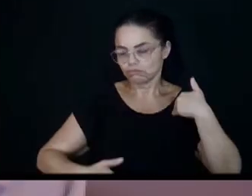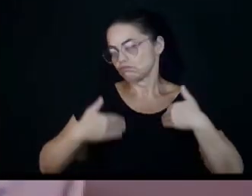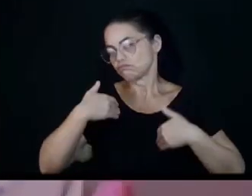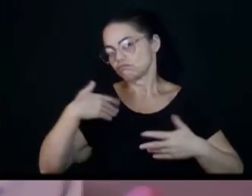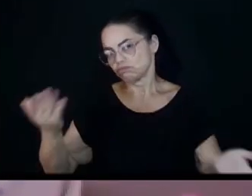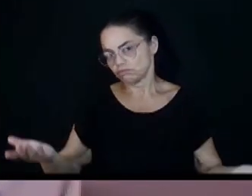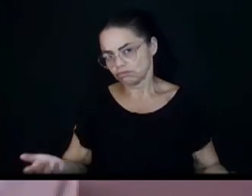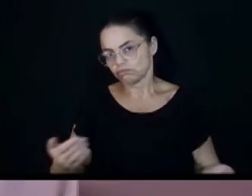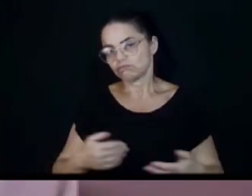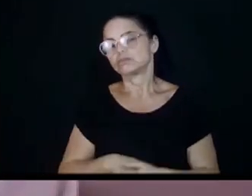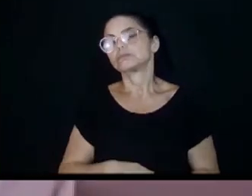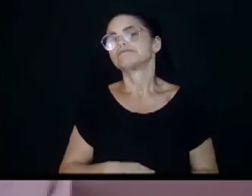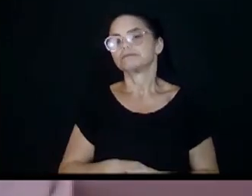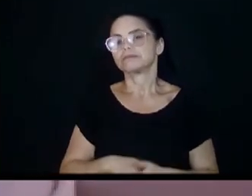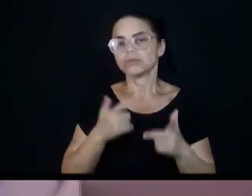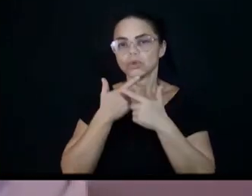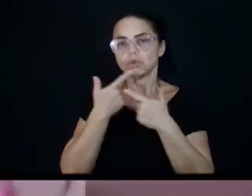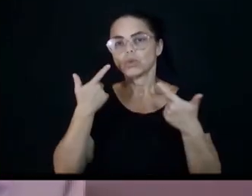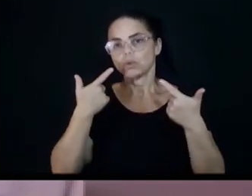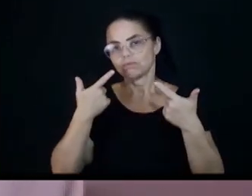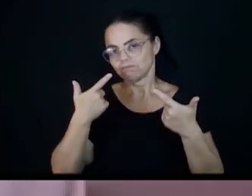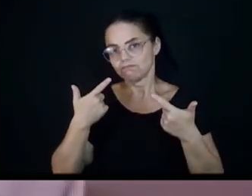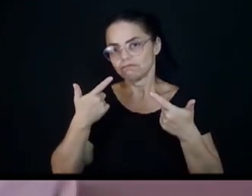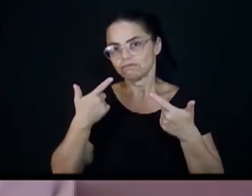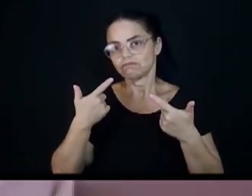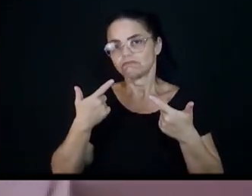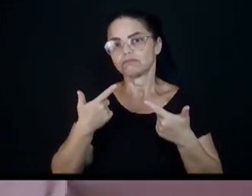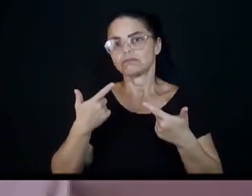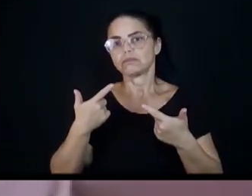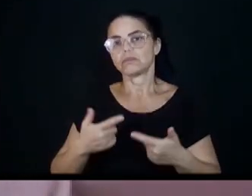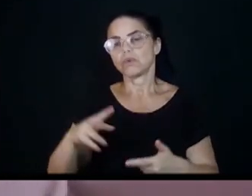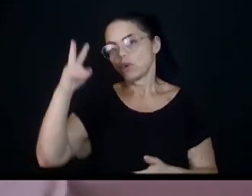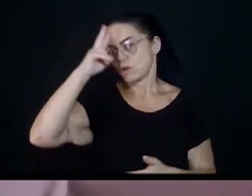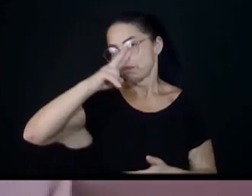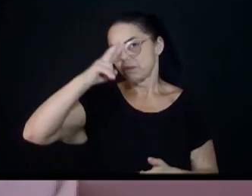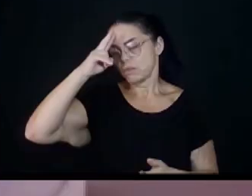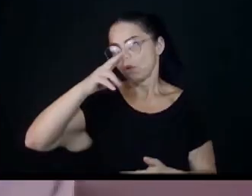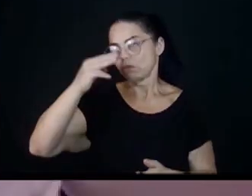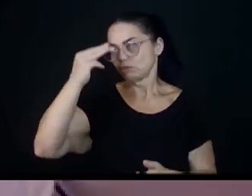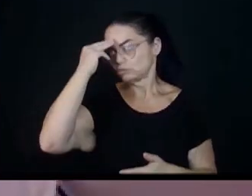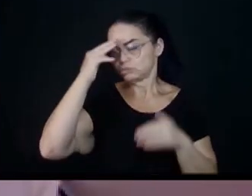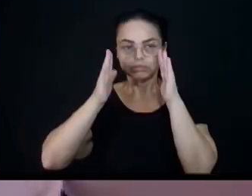alteração de memória, de concentração,